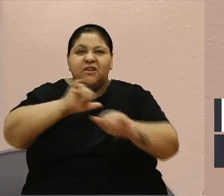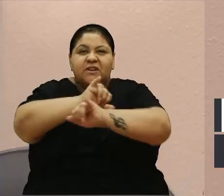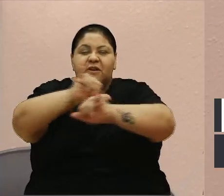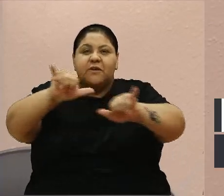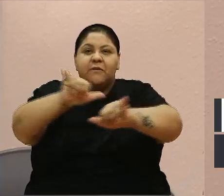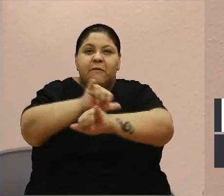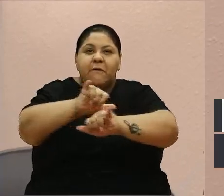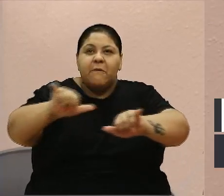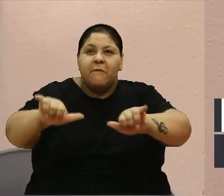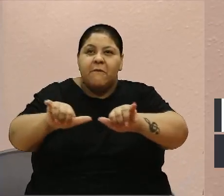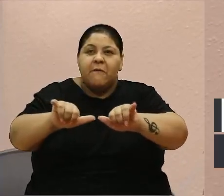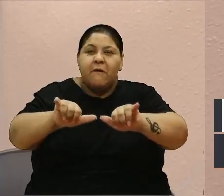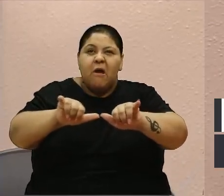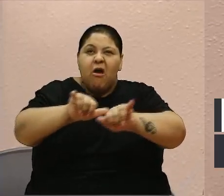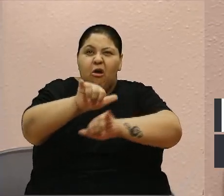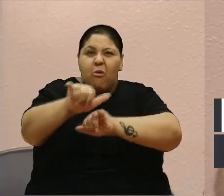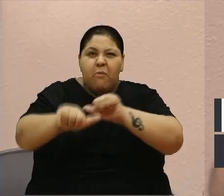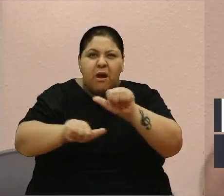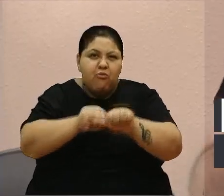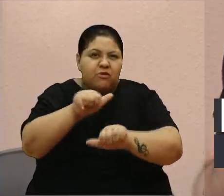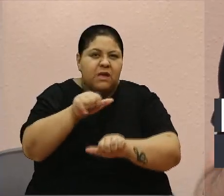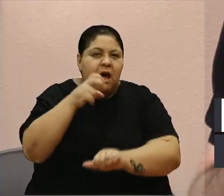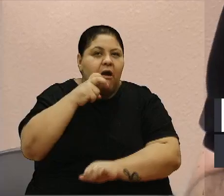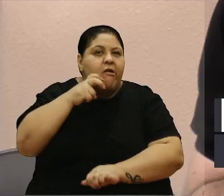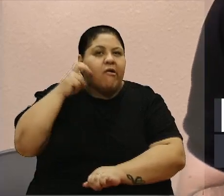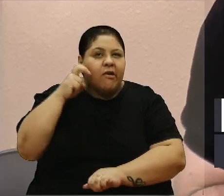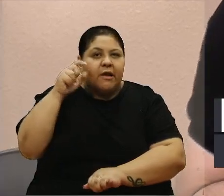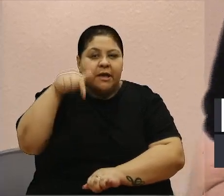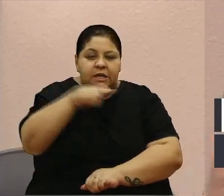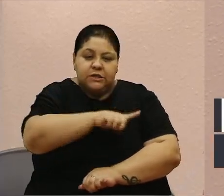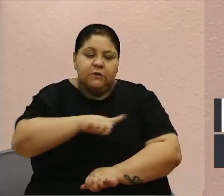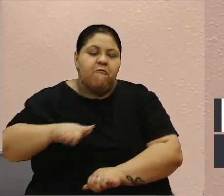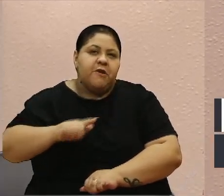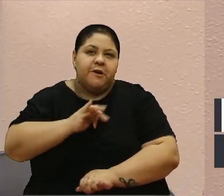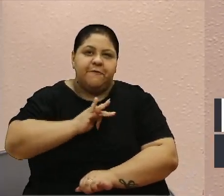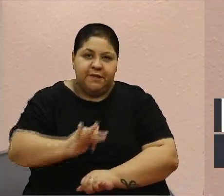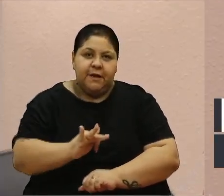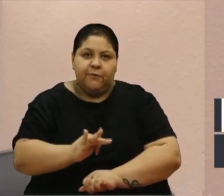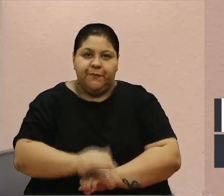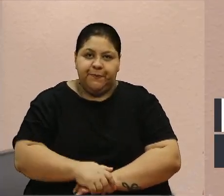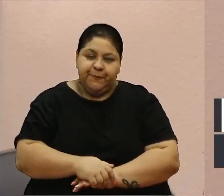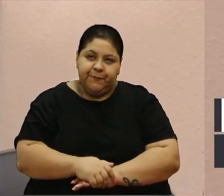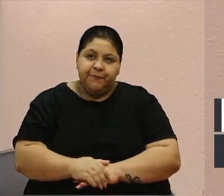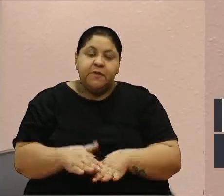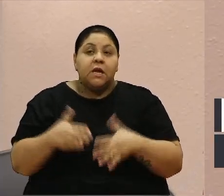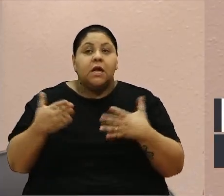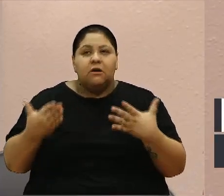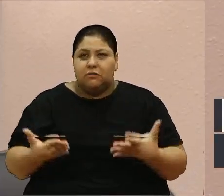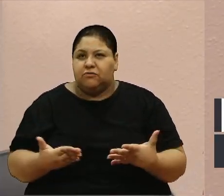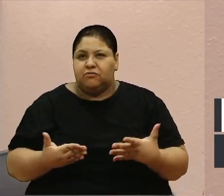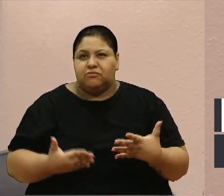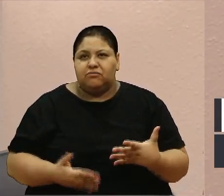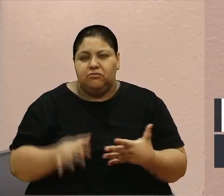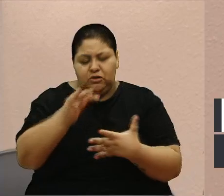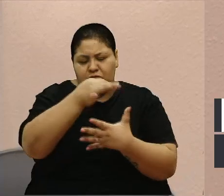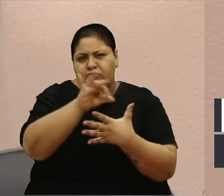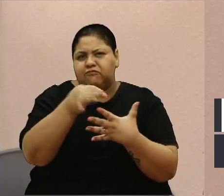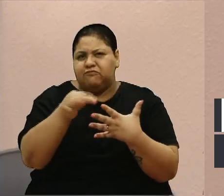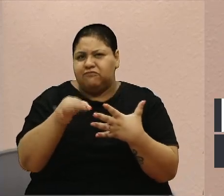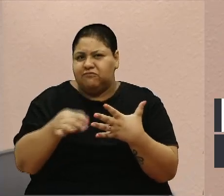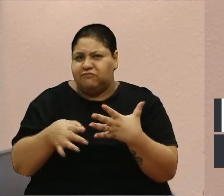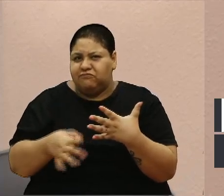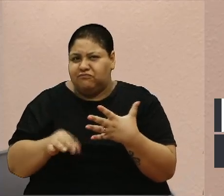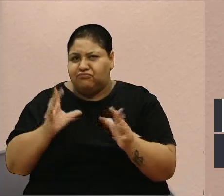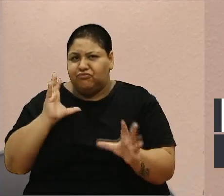tentar reverter a vergonha que é este governo federal. Então, dentre tantos outros valores e